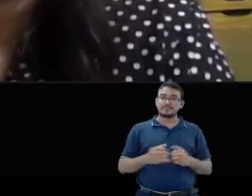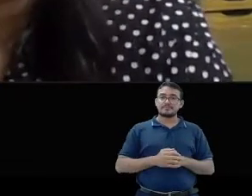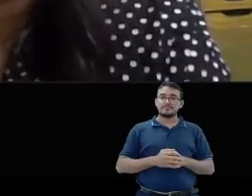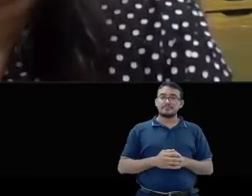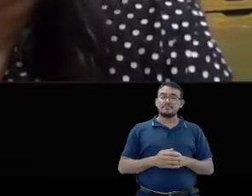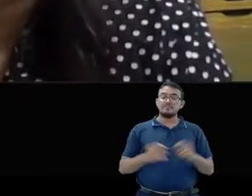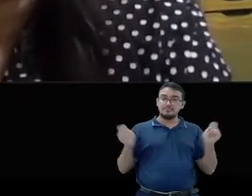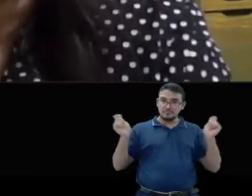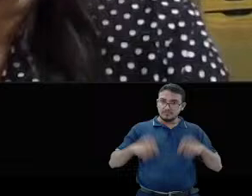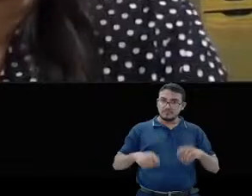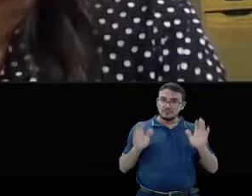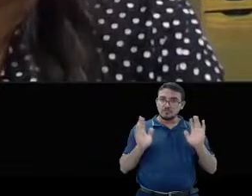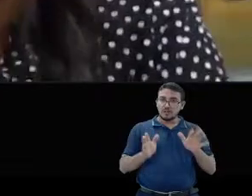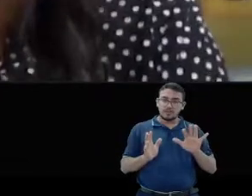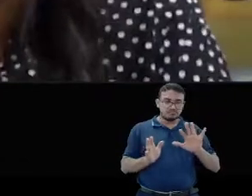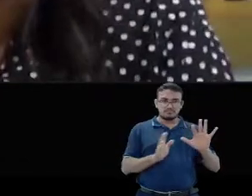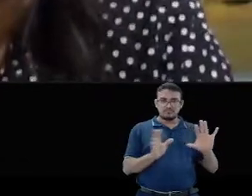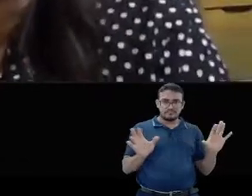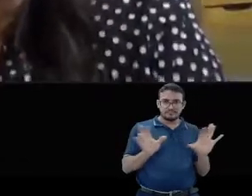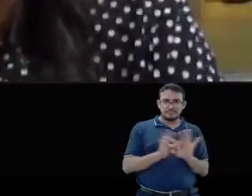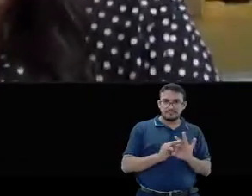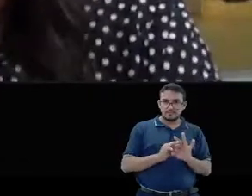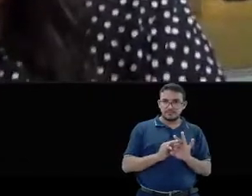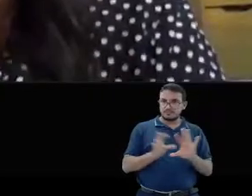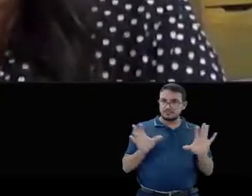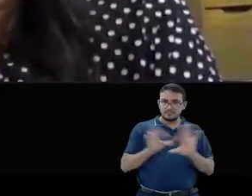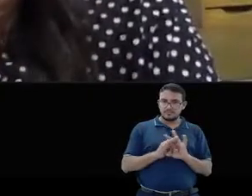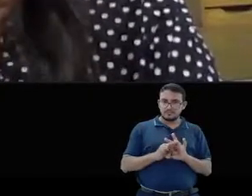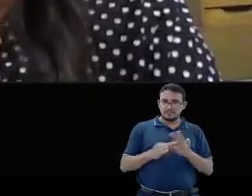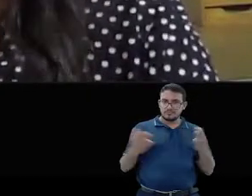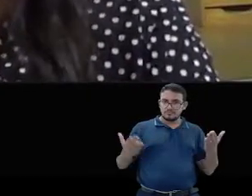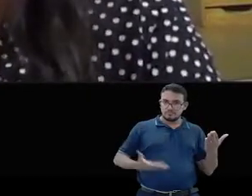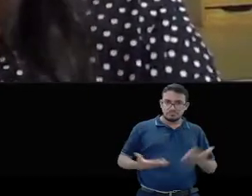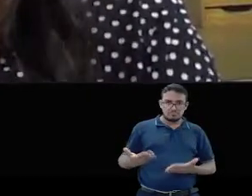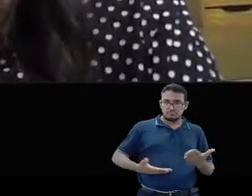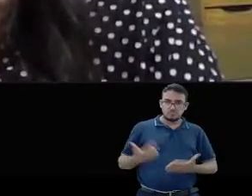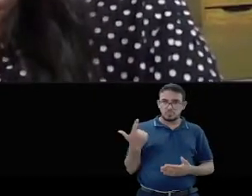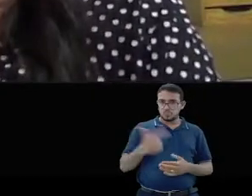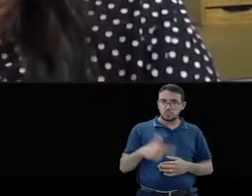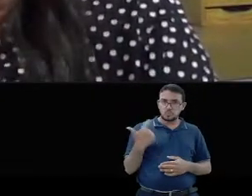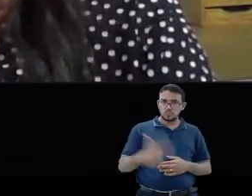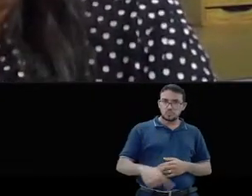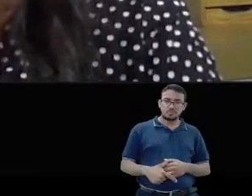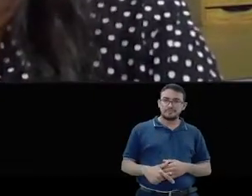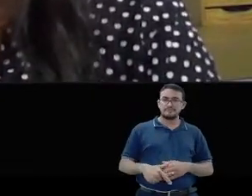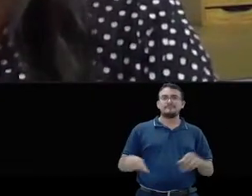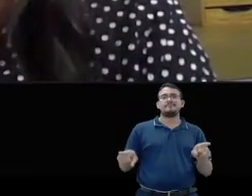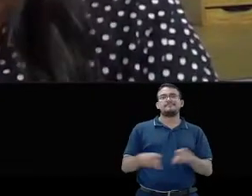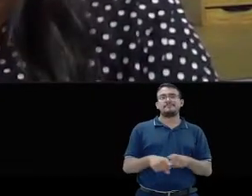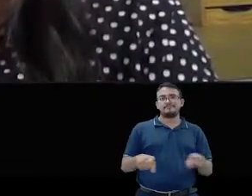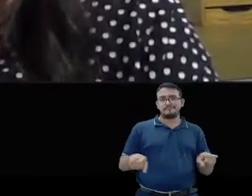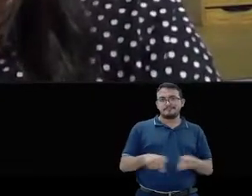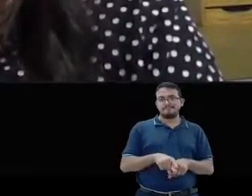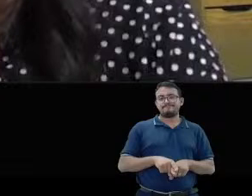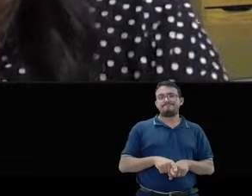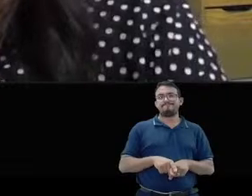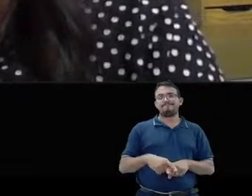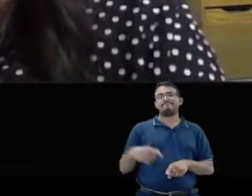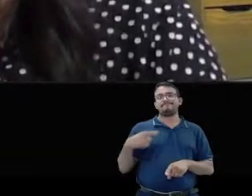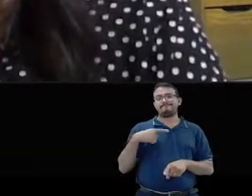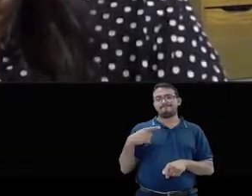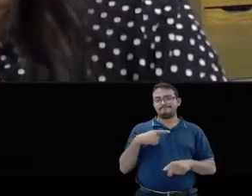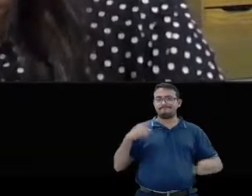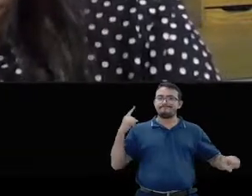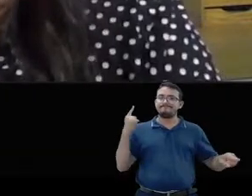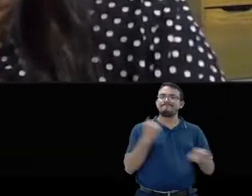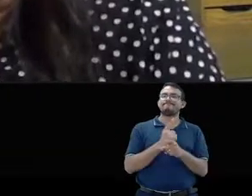que não há vínculo empregatício comprovado, nós certamente esbarraríamos em óbice